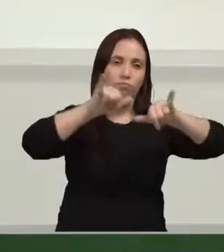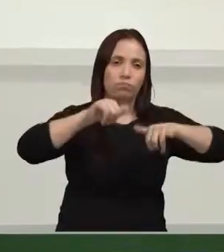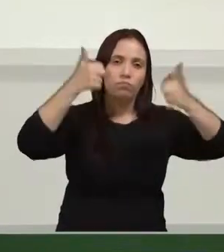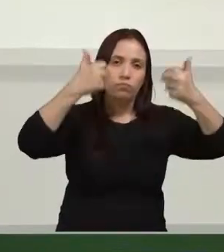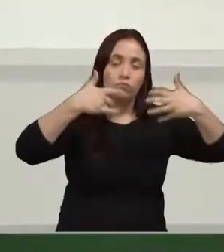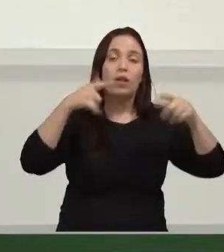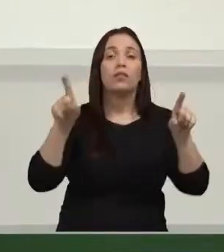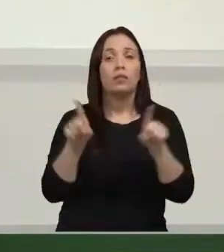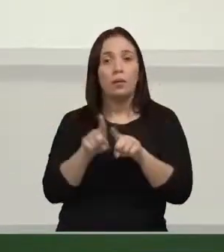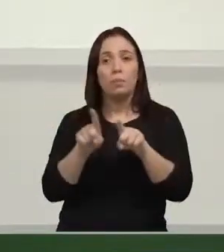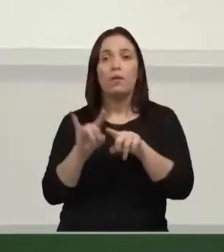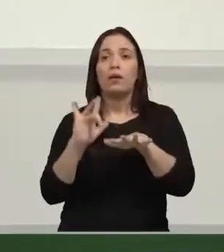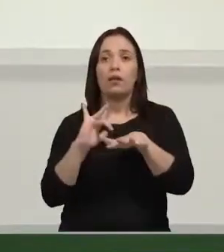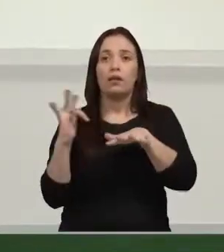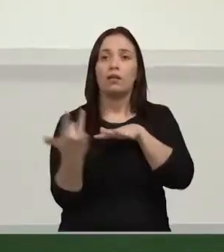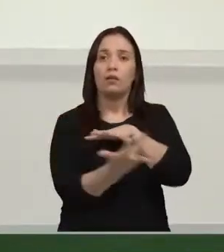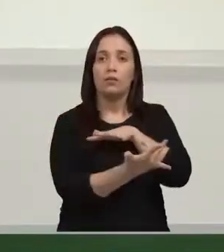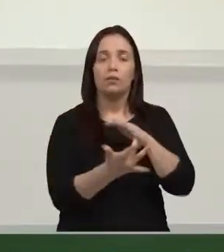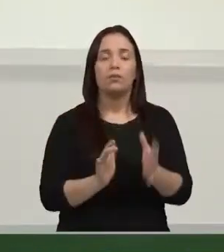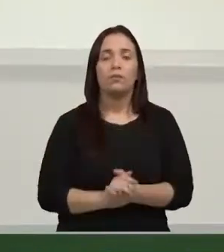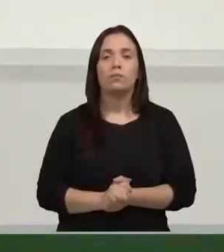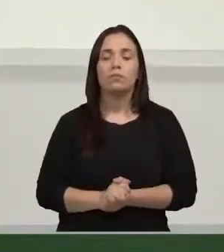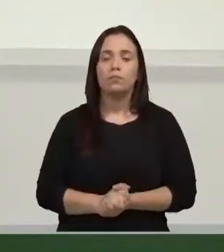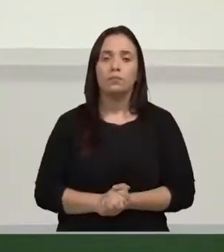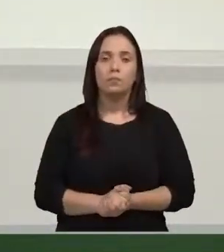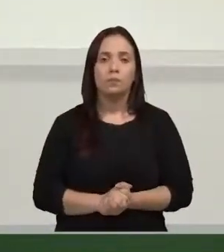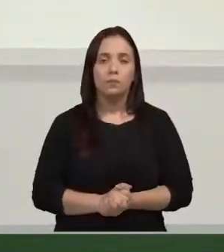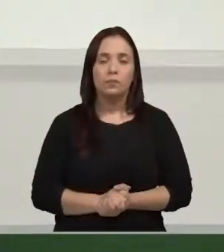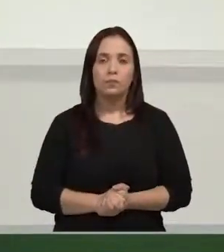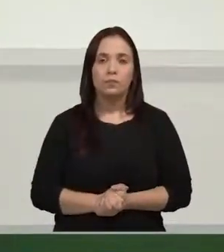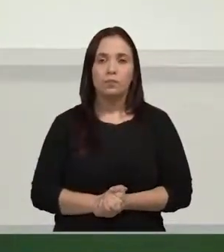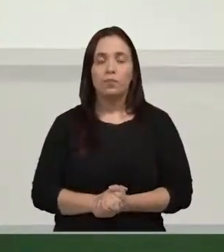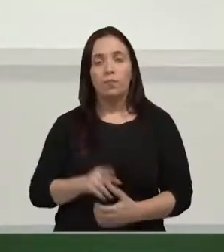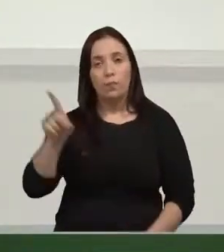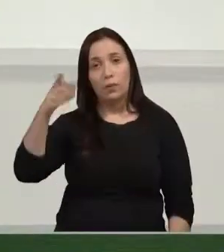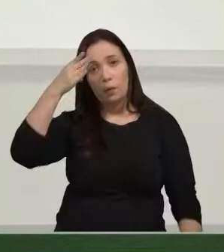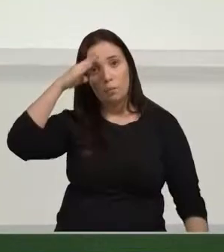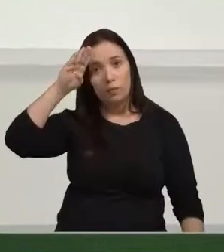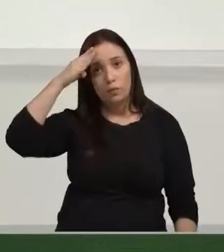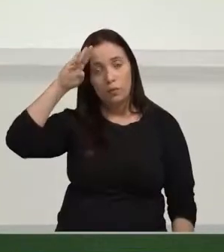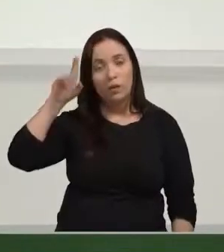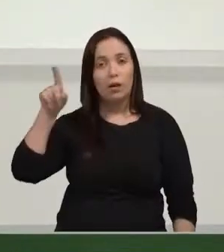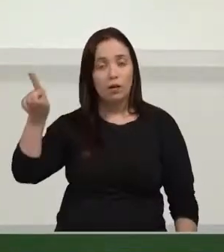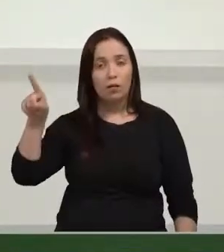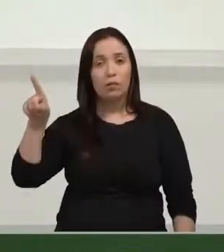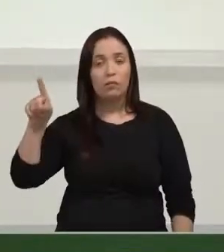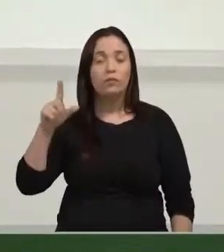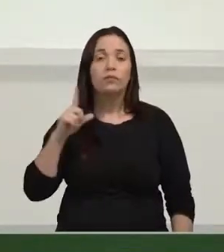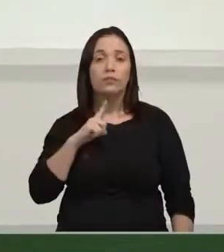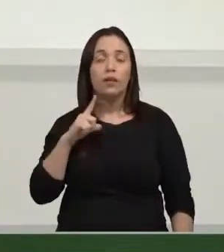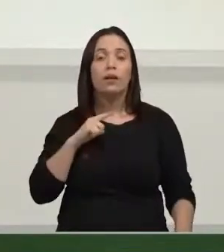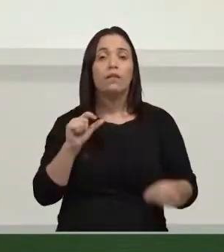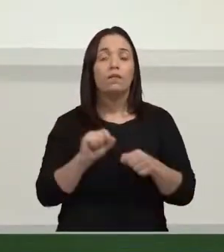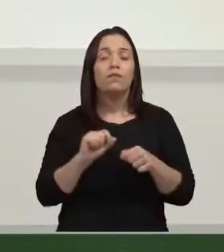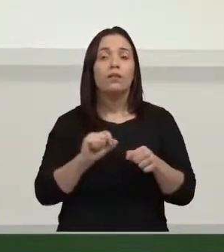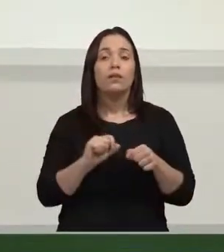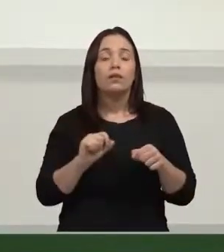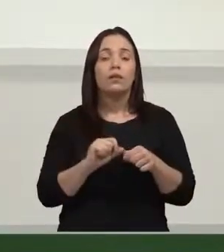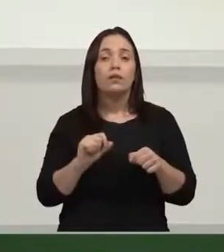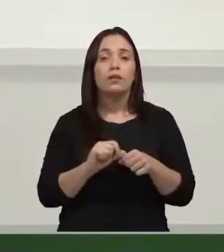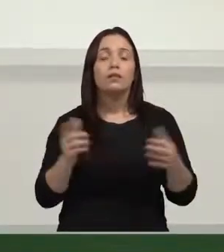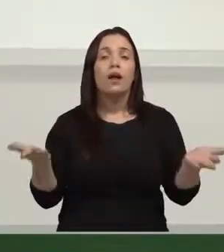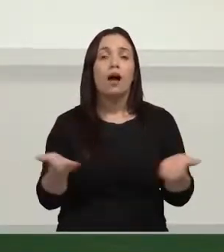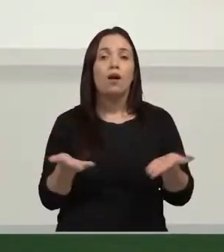jornais fizeram uma série a de Globo, sabatinas. Folha de São Paulo, o Grupo UOL. Exatamente. E que passou batendo no Bolsonaro de